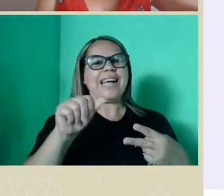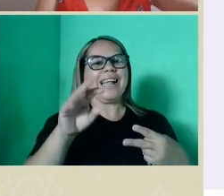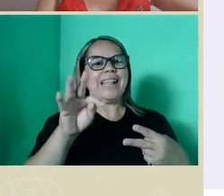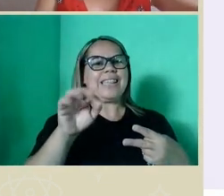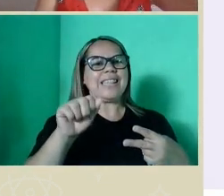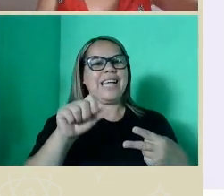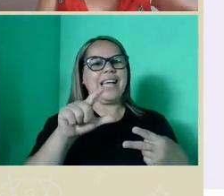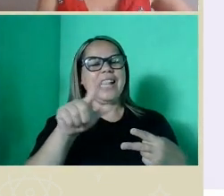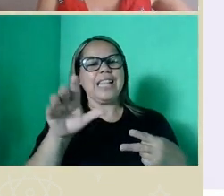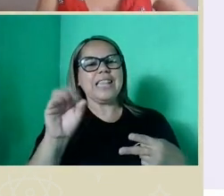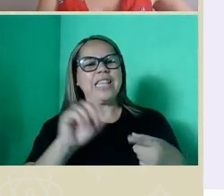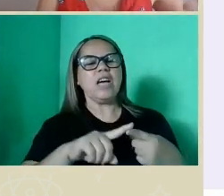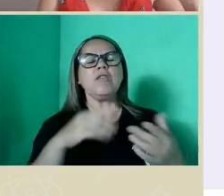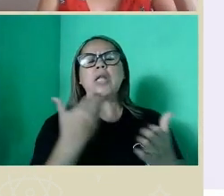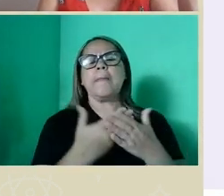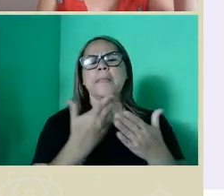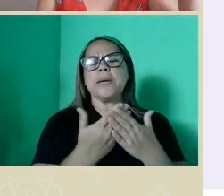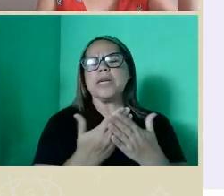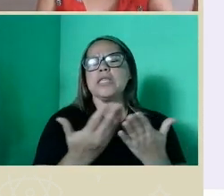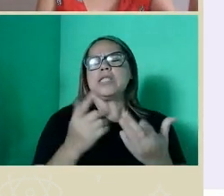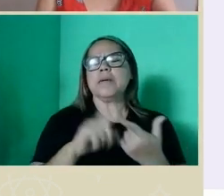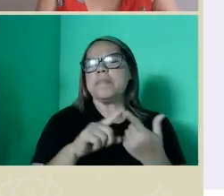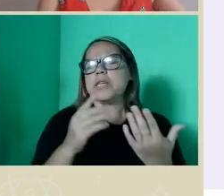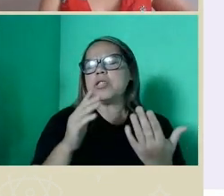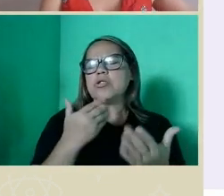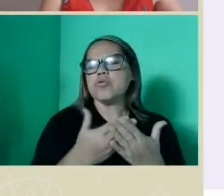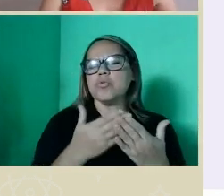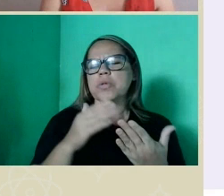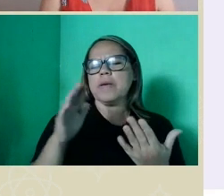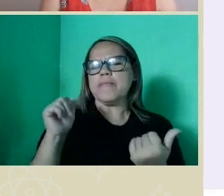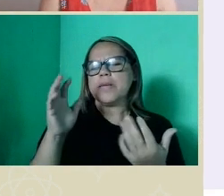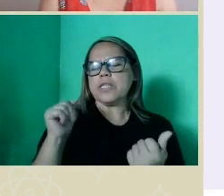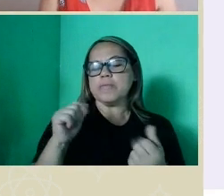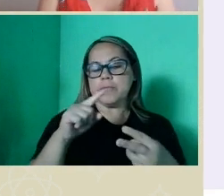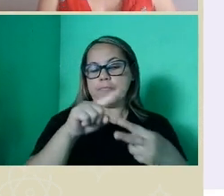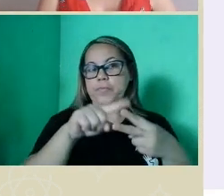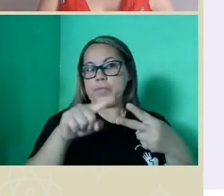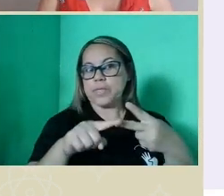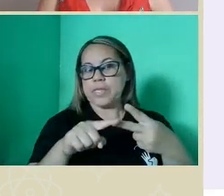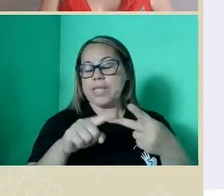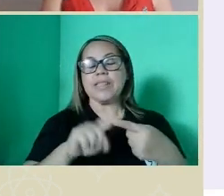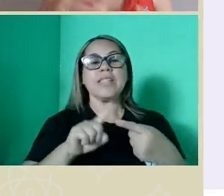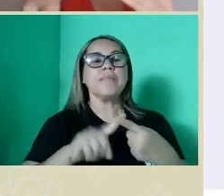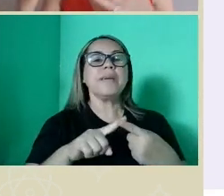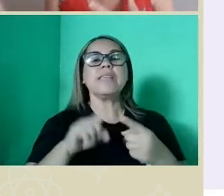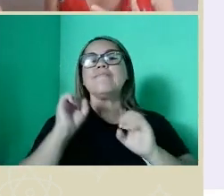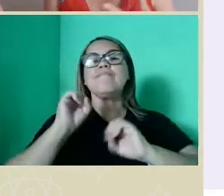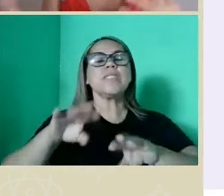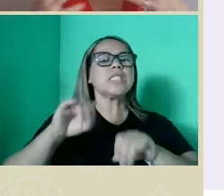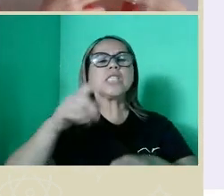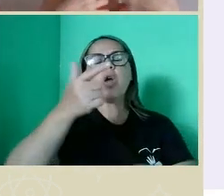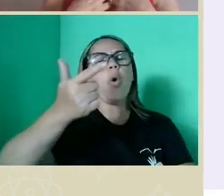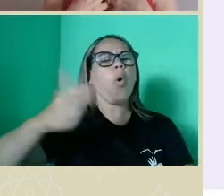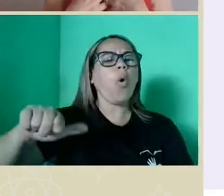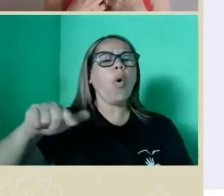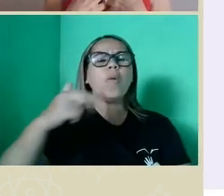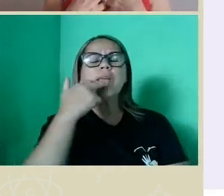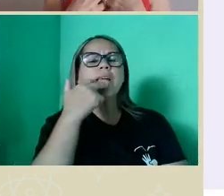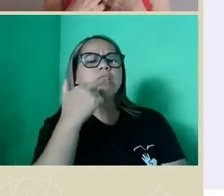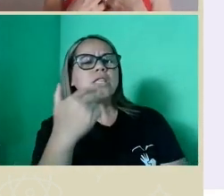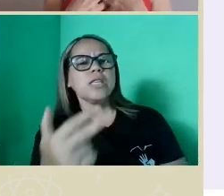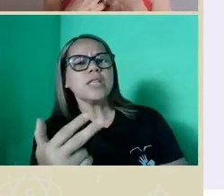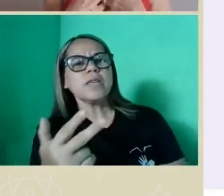e eles estudam o espanhol então eles têm dois idiomas além dessas ensina-se outras línguas eu tenho que ter essa